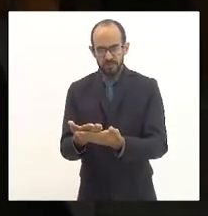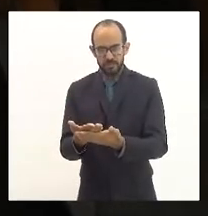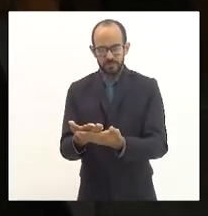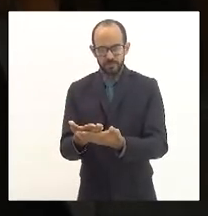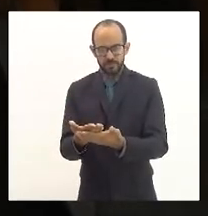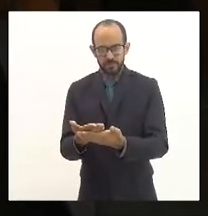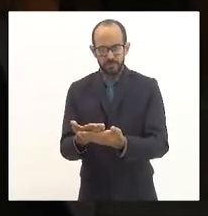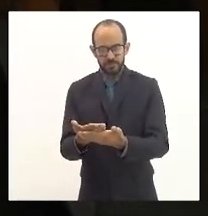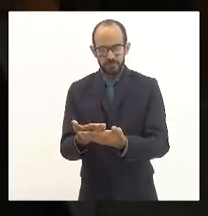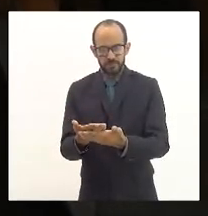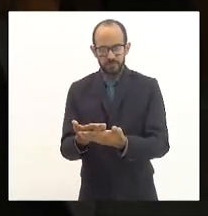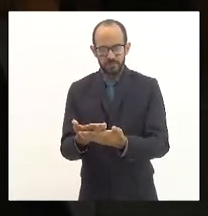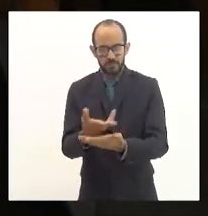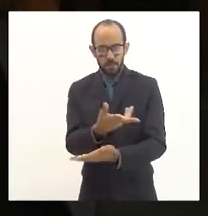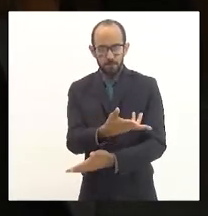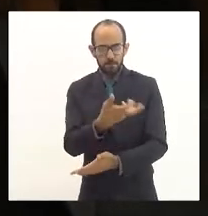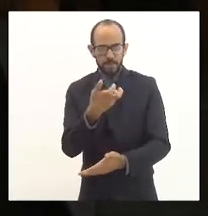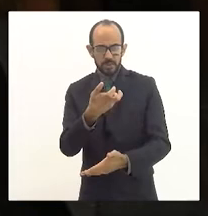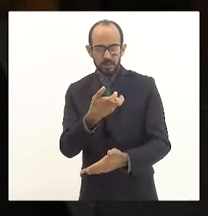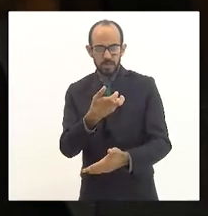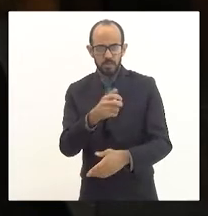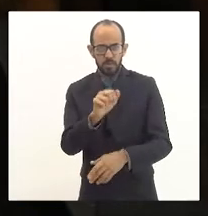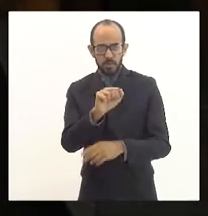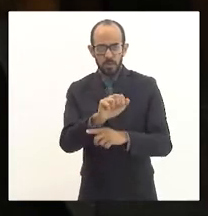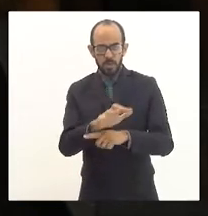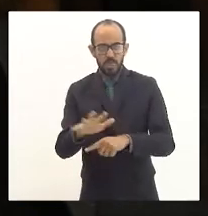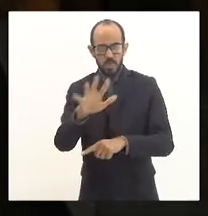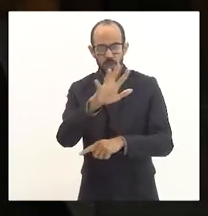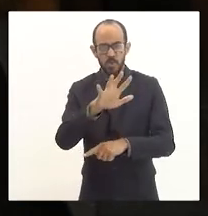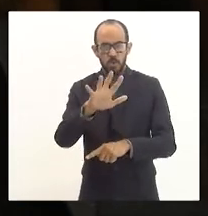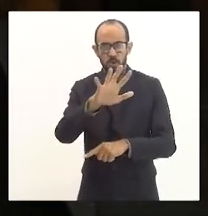o seu vô para o continente europeu